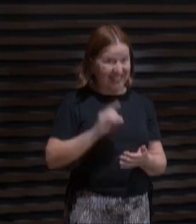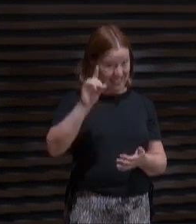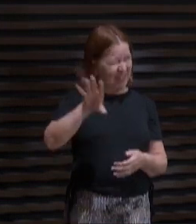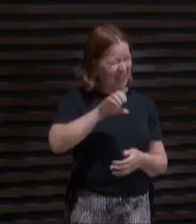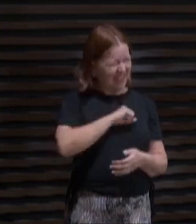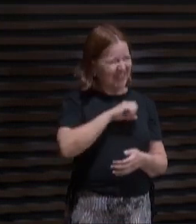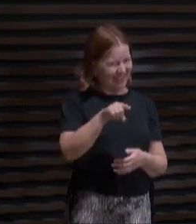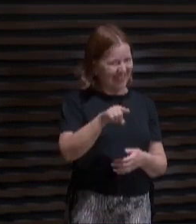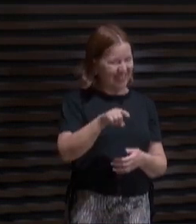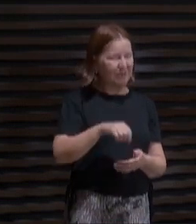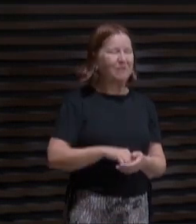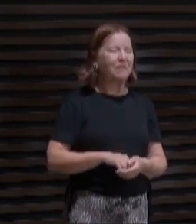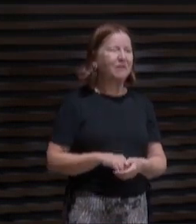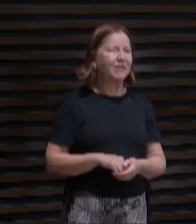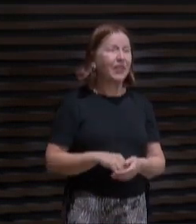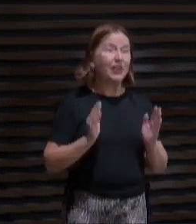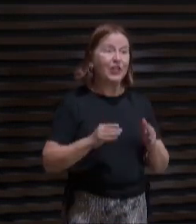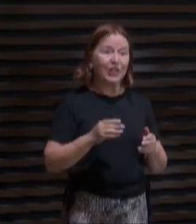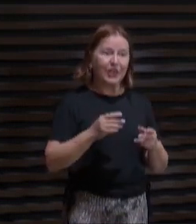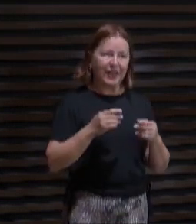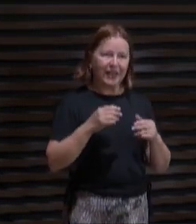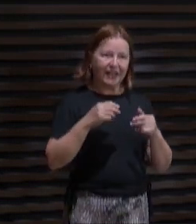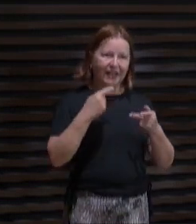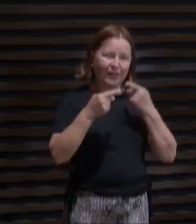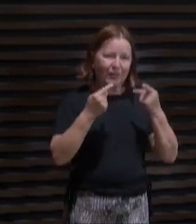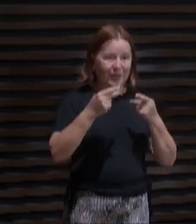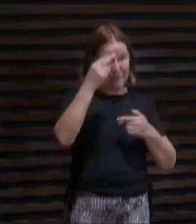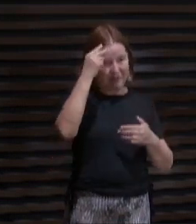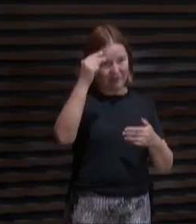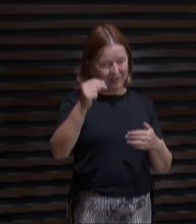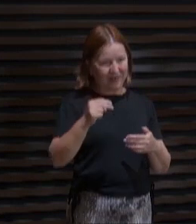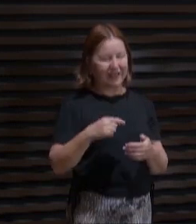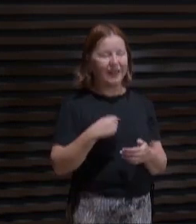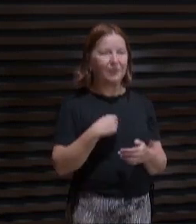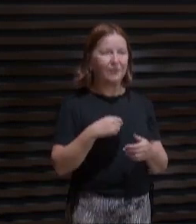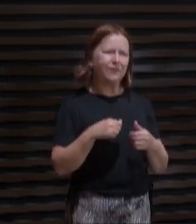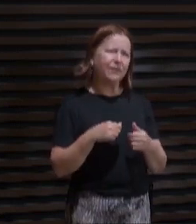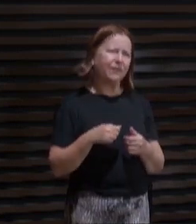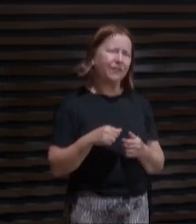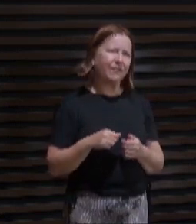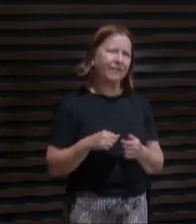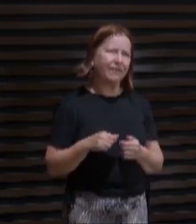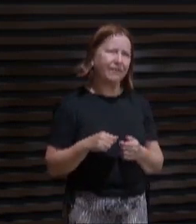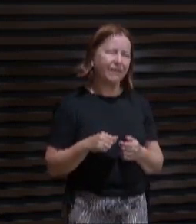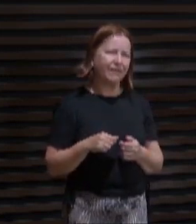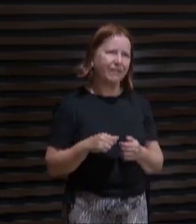Eu já contei para vocês a história que eu tive com uma moça, uma jornalista, de